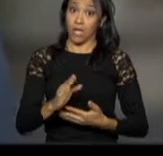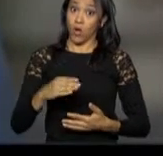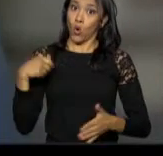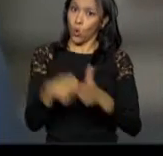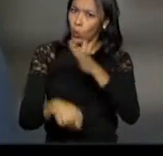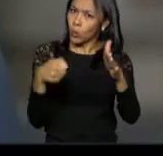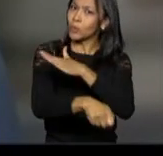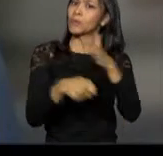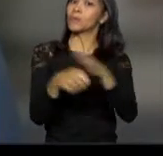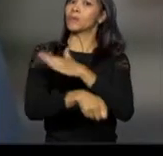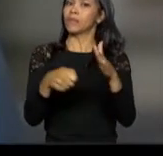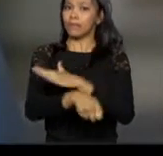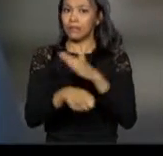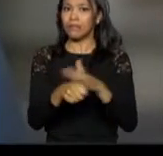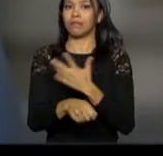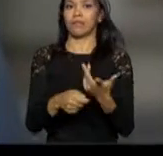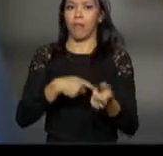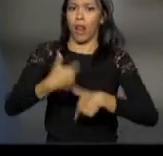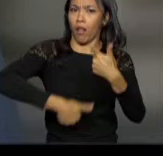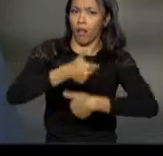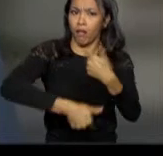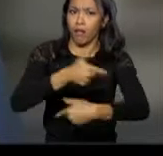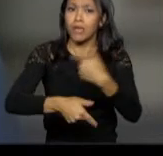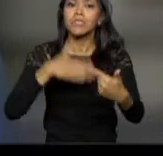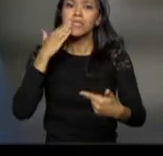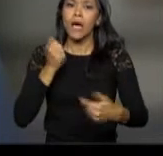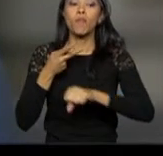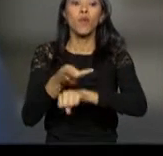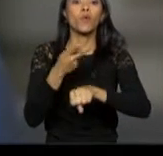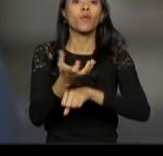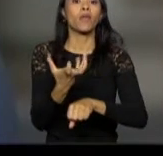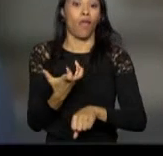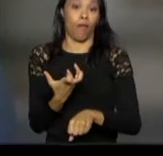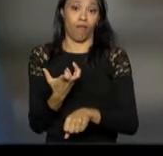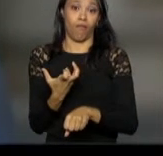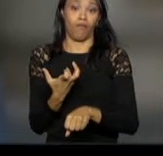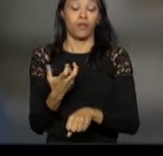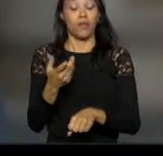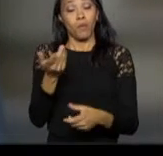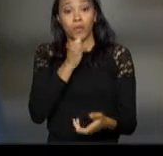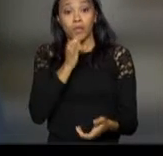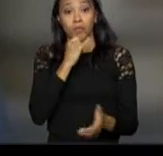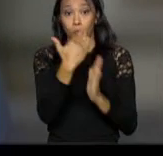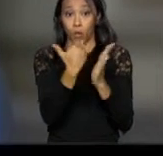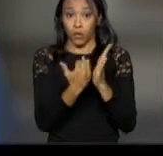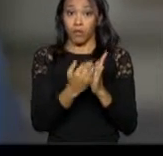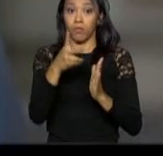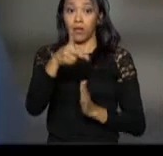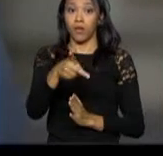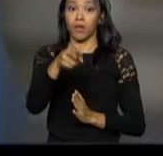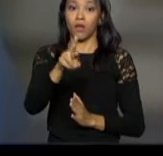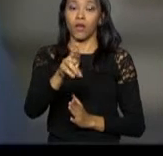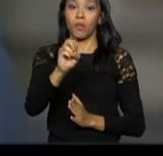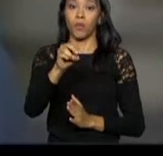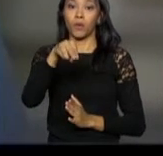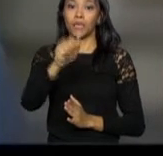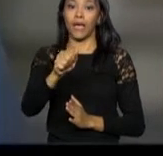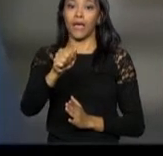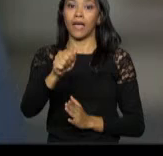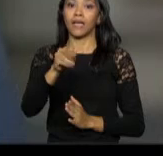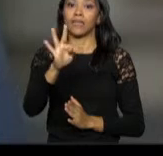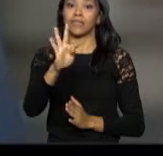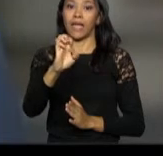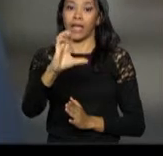guerreira e empreendedora, como sabe buscar o que quer. No caso do Pronatec, que é o maior programa de